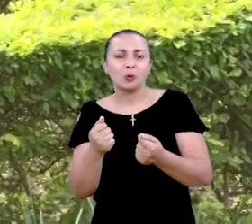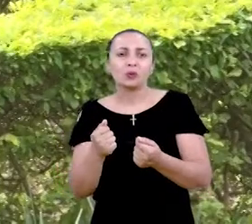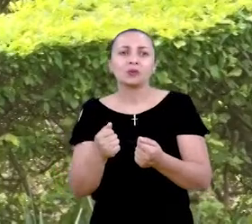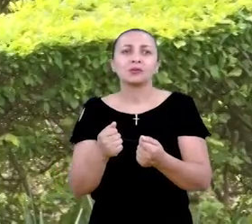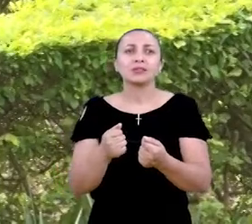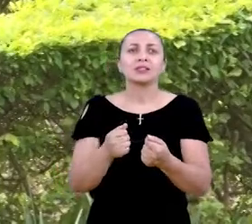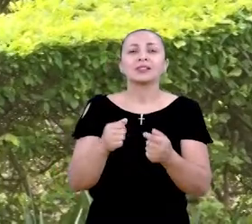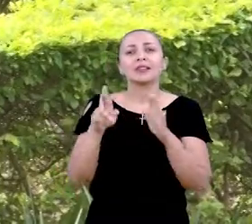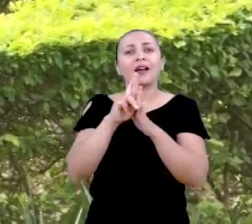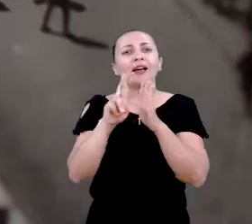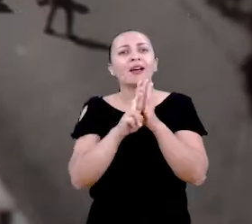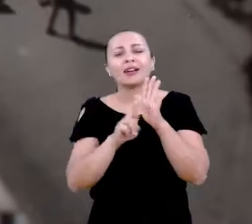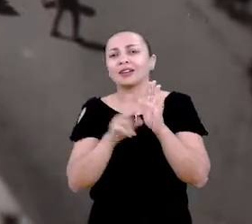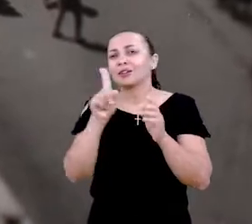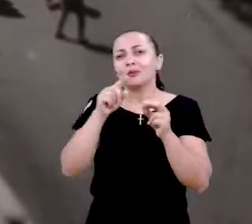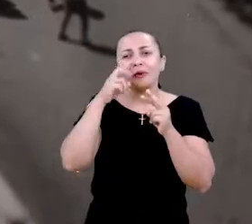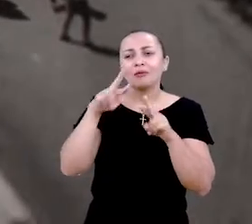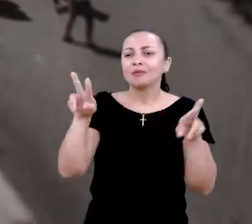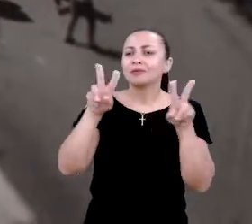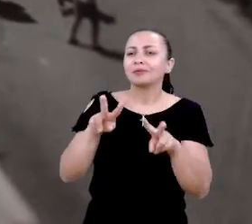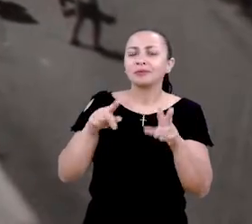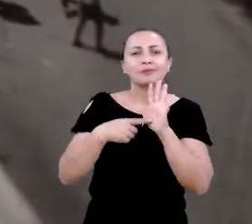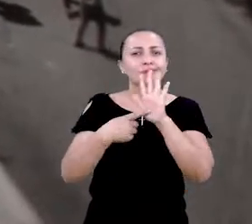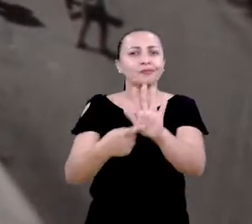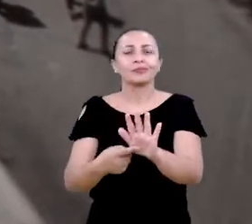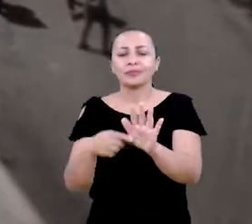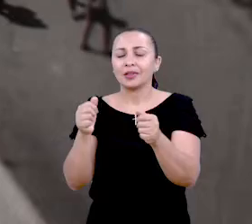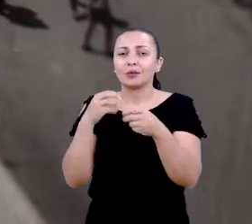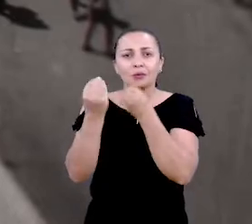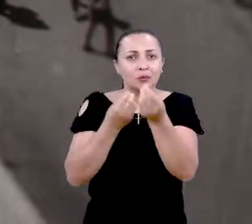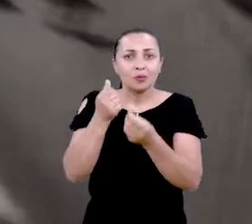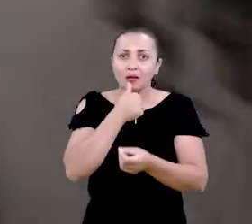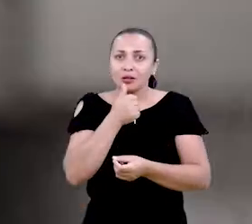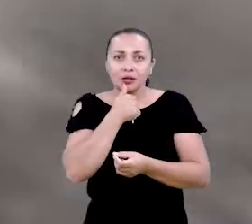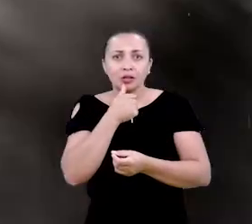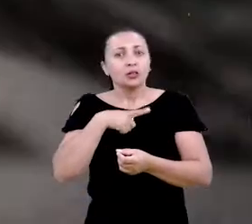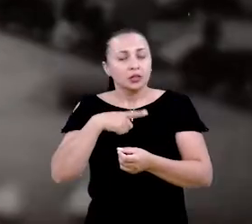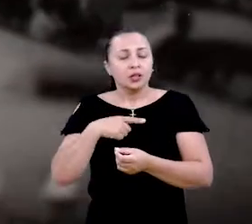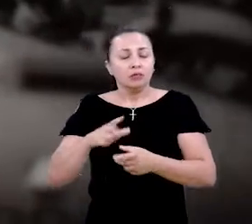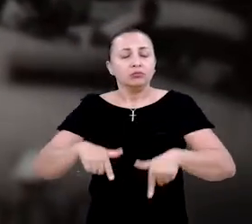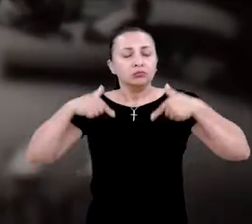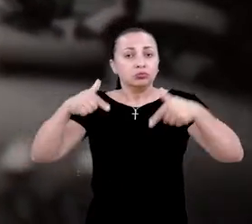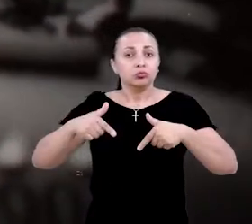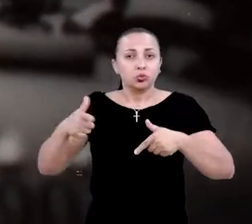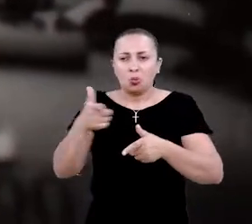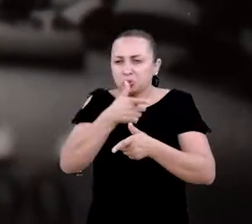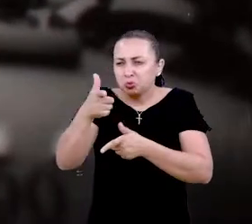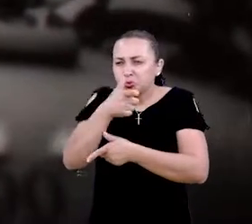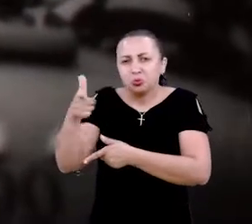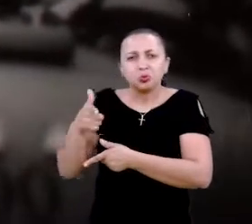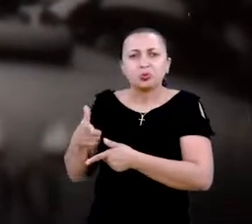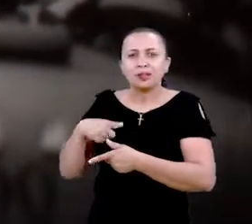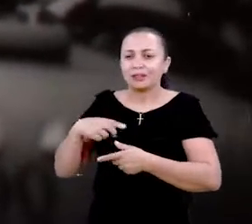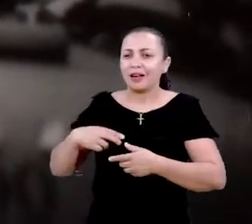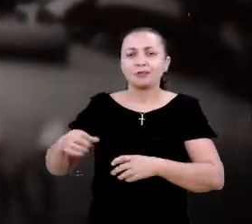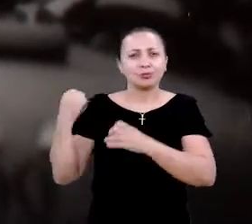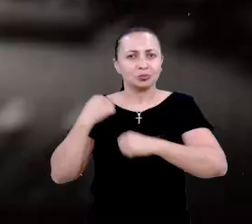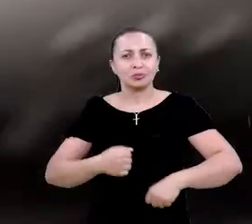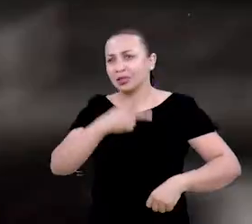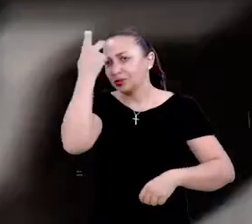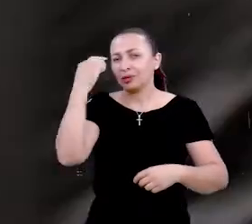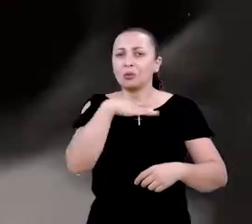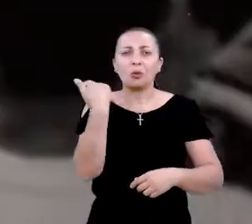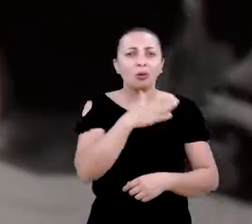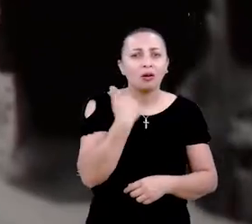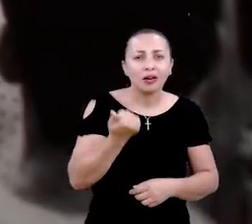sendo colocada, como por exemplo, de fato houve a luta armada, de fato pessoas foram mortas por pessoas da oposição